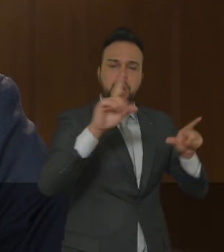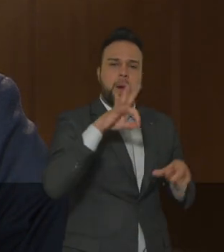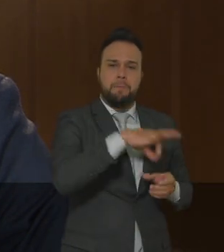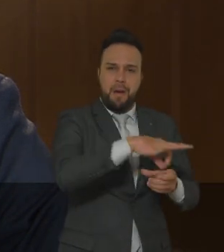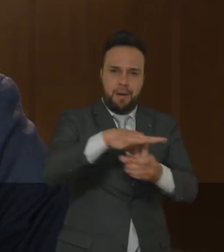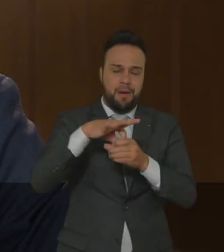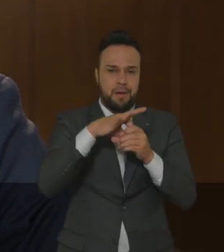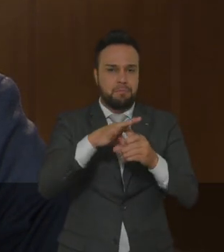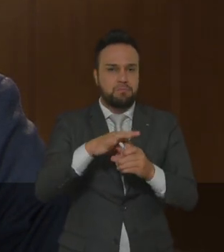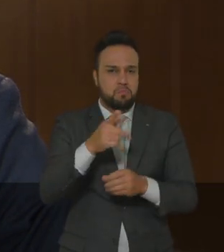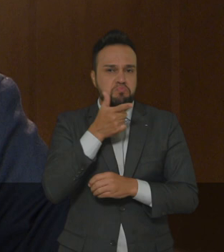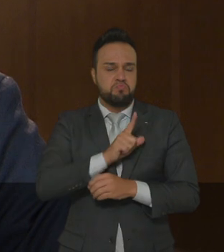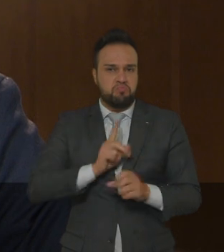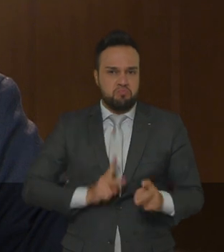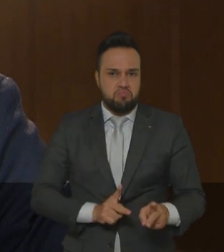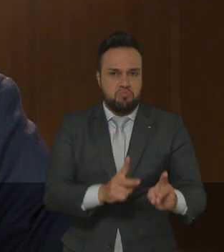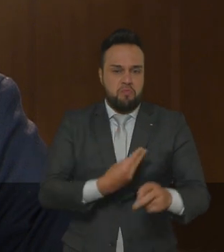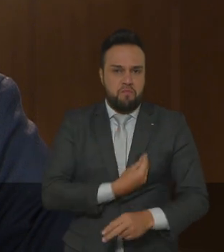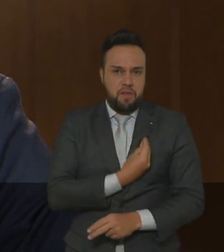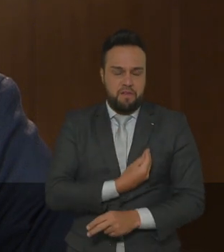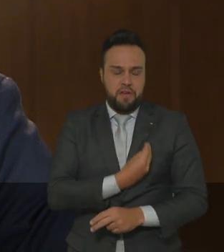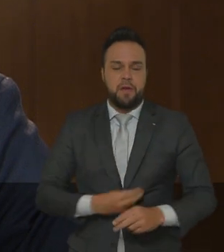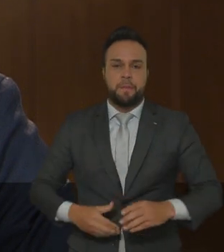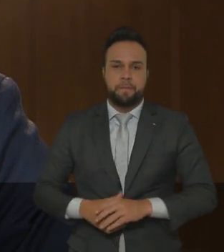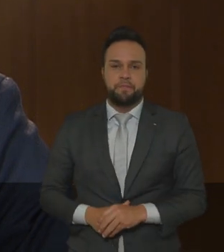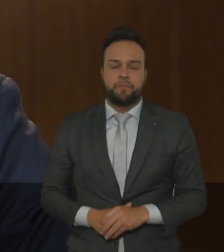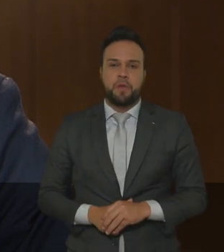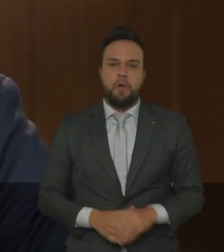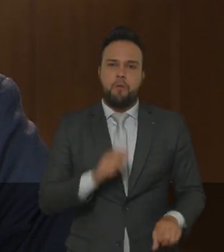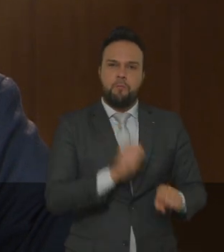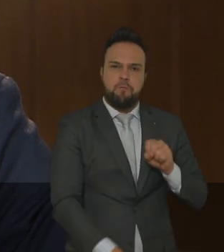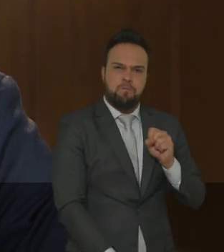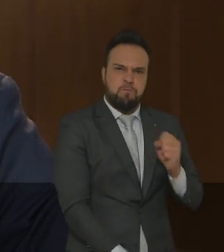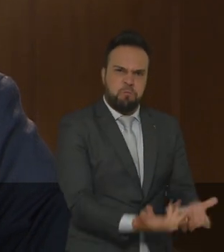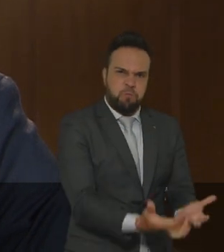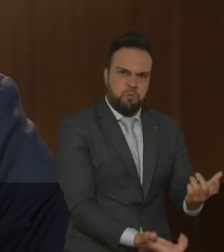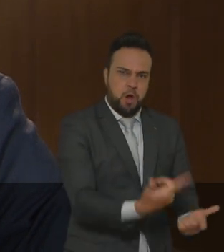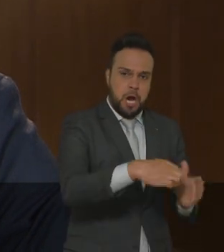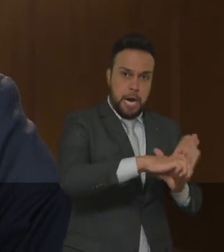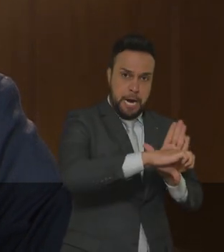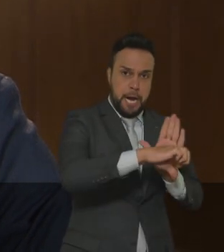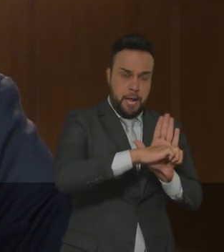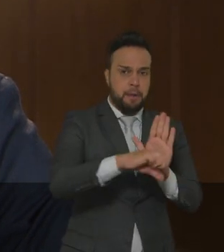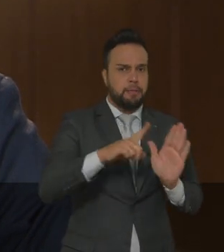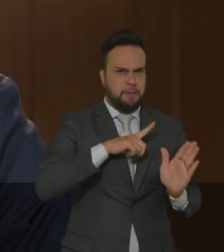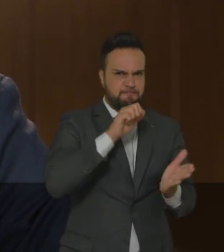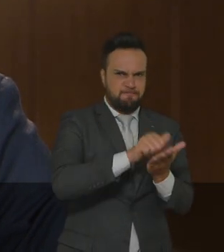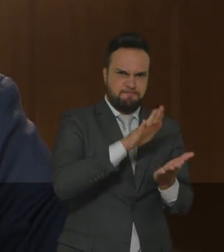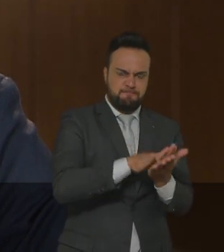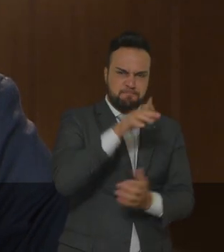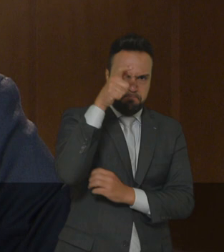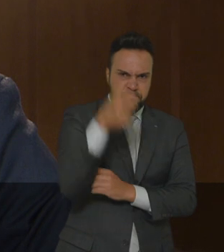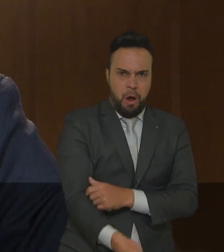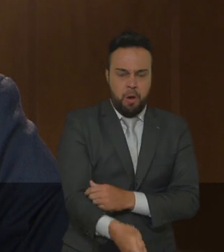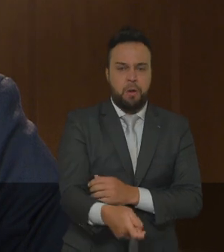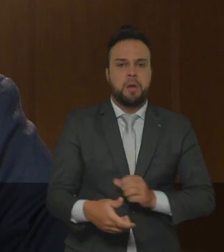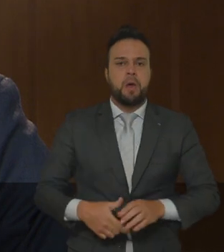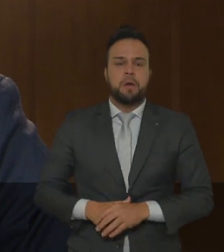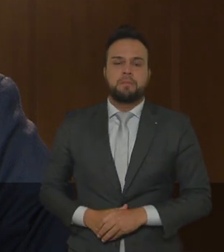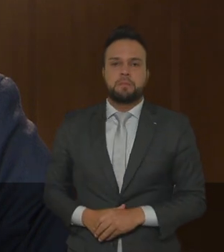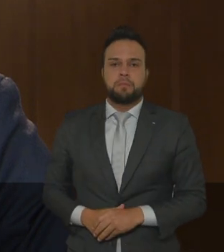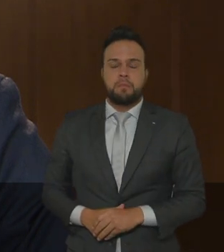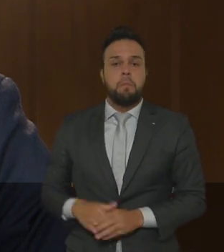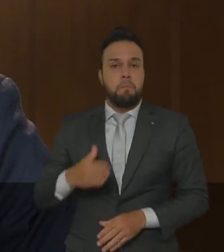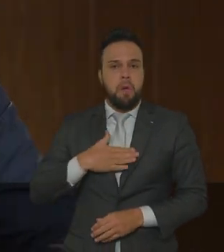em busca de sua sobrevivência em áreas já desmatadas os focos criminosos são combatidas